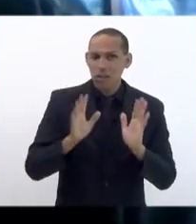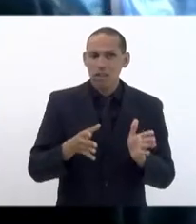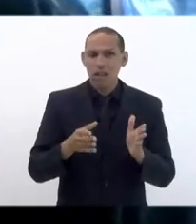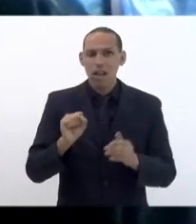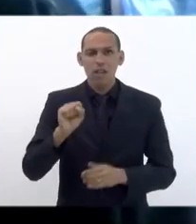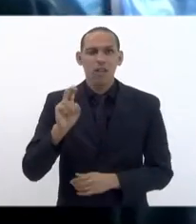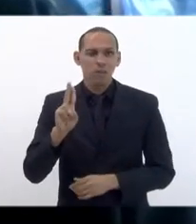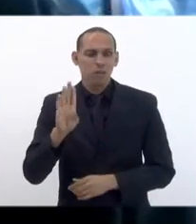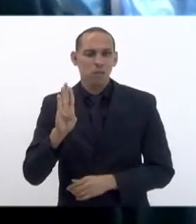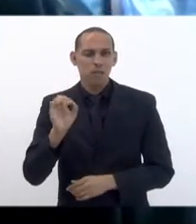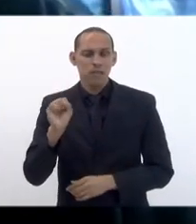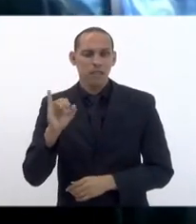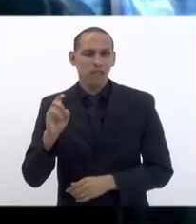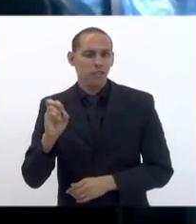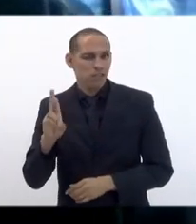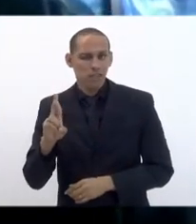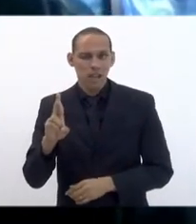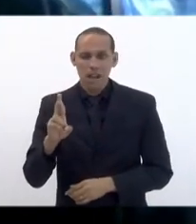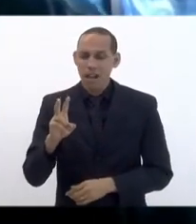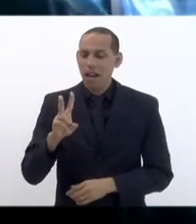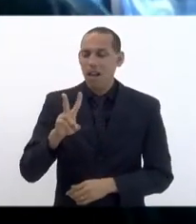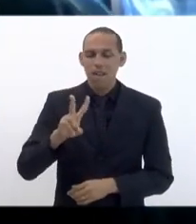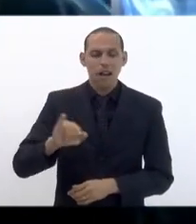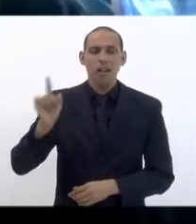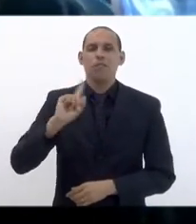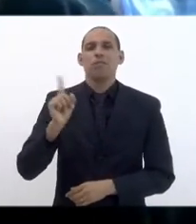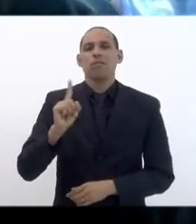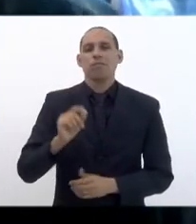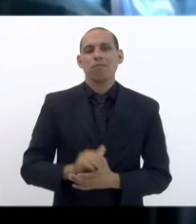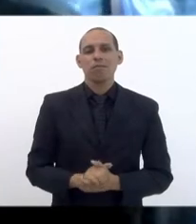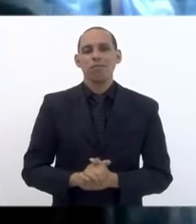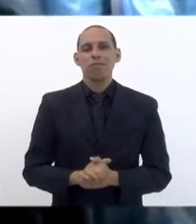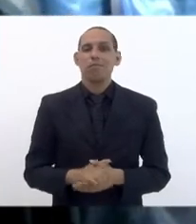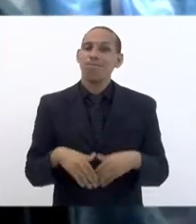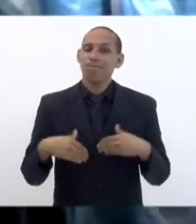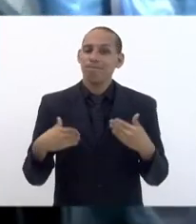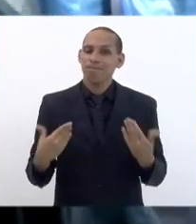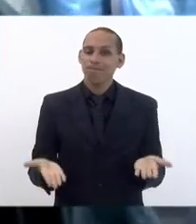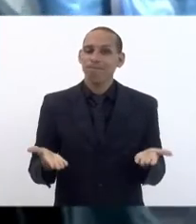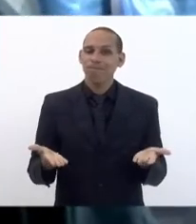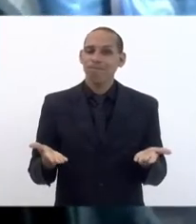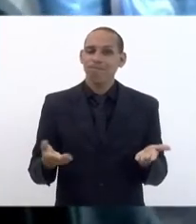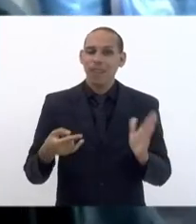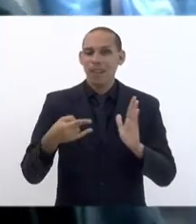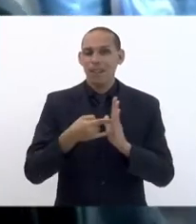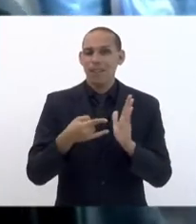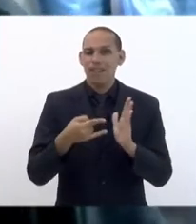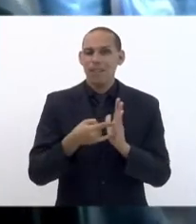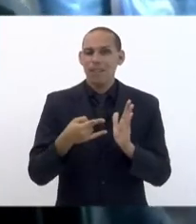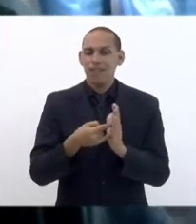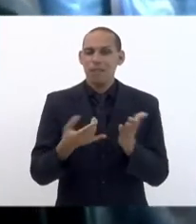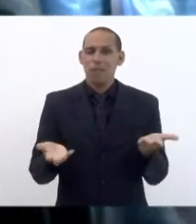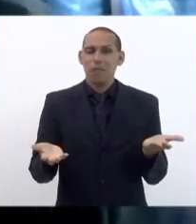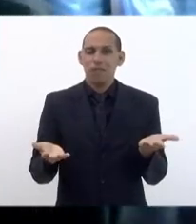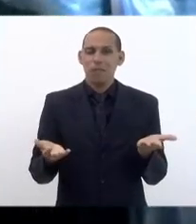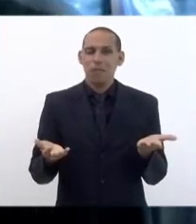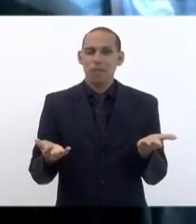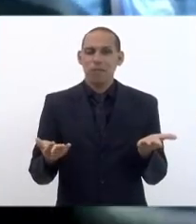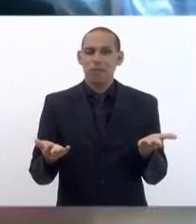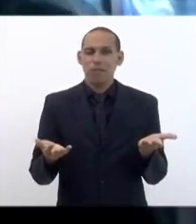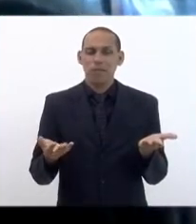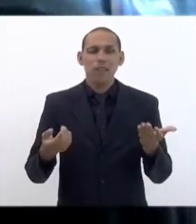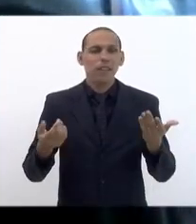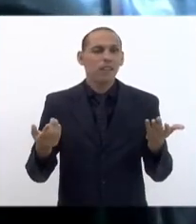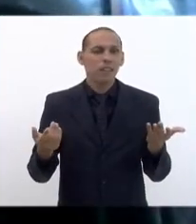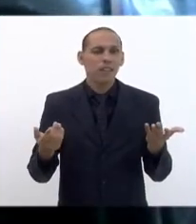se antecipar. Está sendo oficial, botar lá a tomada para carregar, pelo amor de Deus. Fazer estudo,